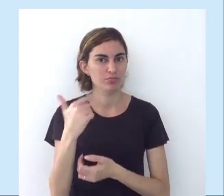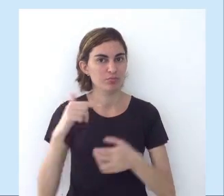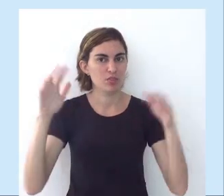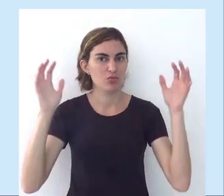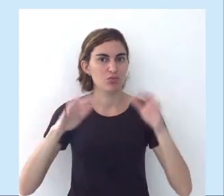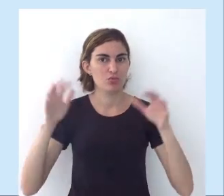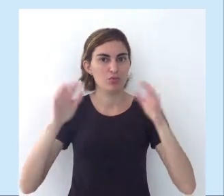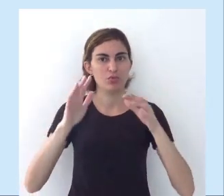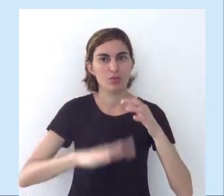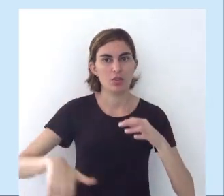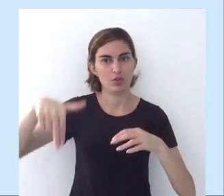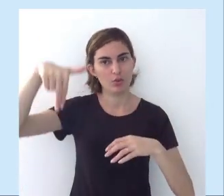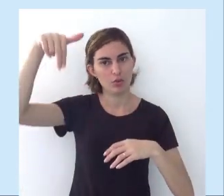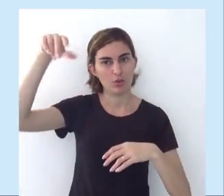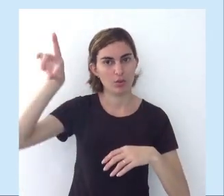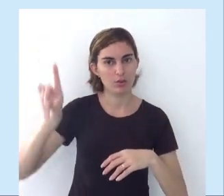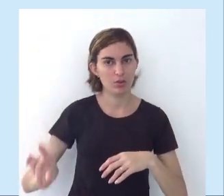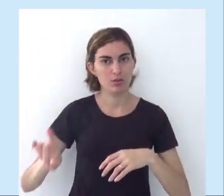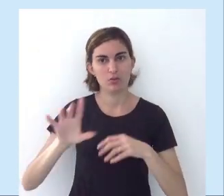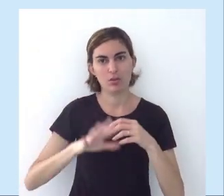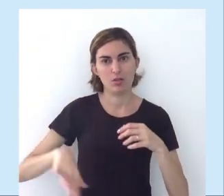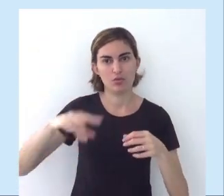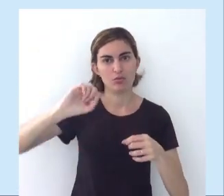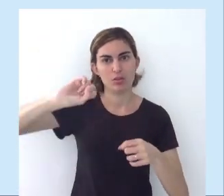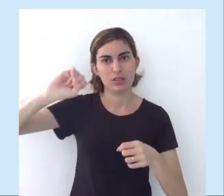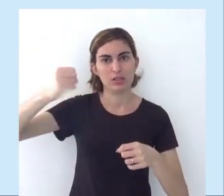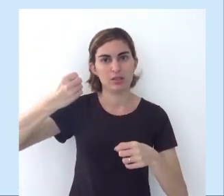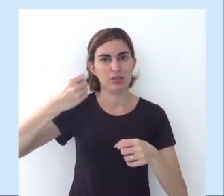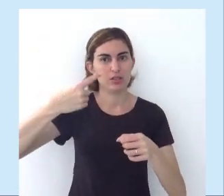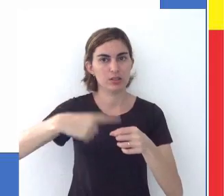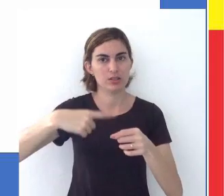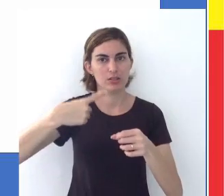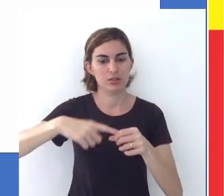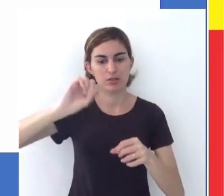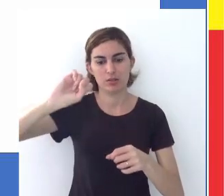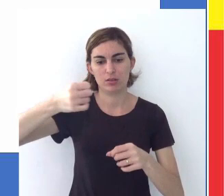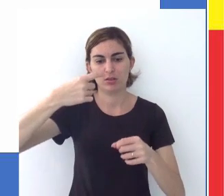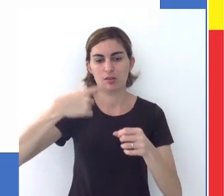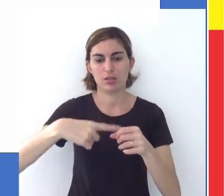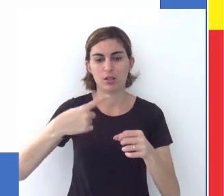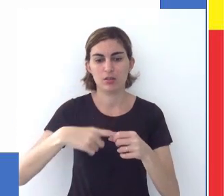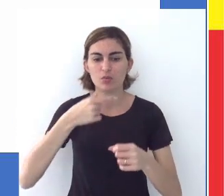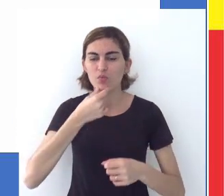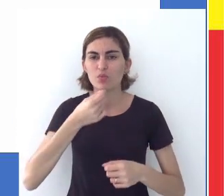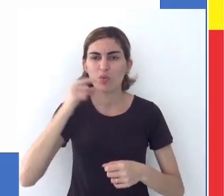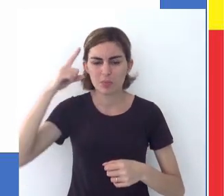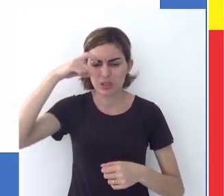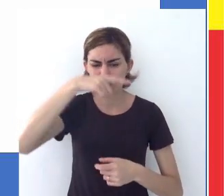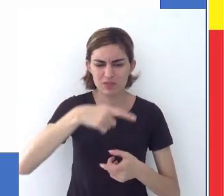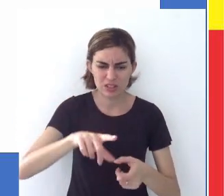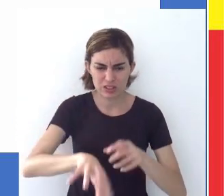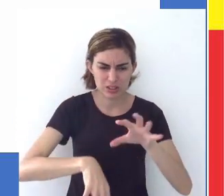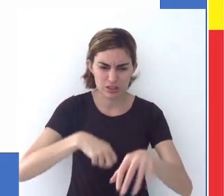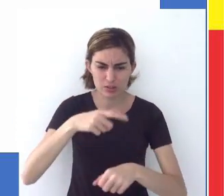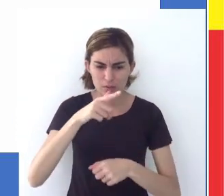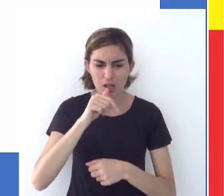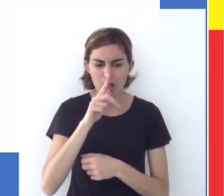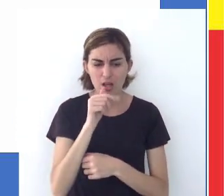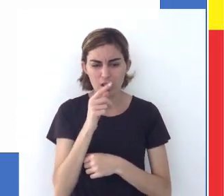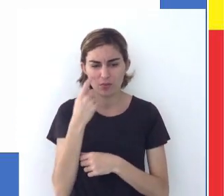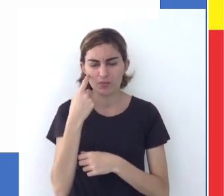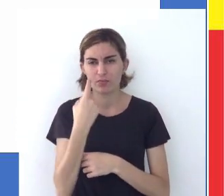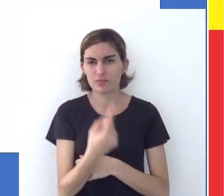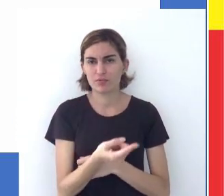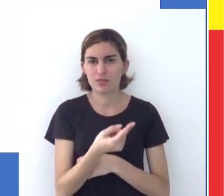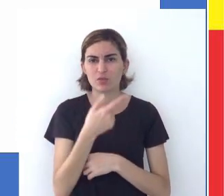falta de chuva, é na região nordeste, tá? Nas regiões do sertão. E aí você tá vendo um homem com a dificuldade para tirar a água,